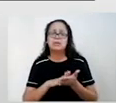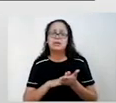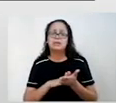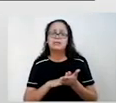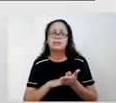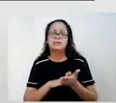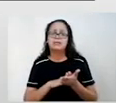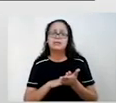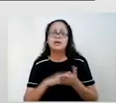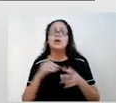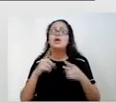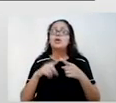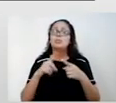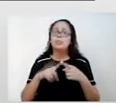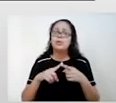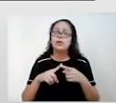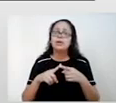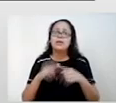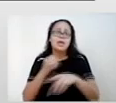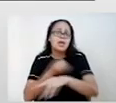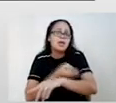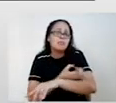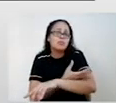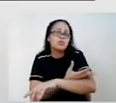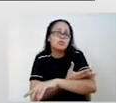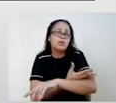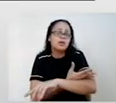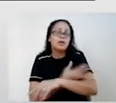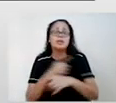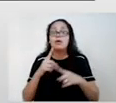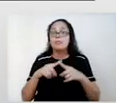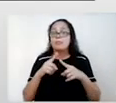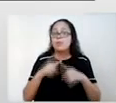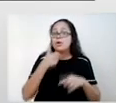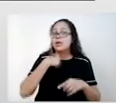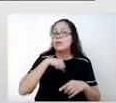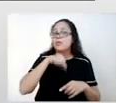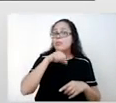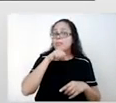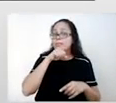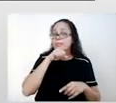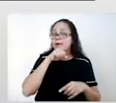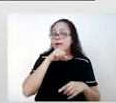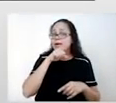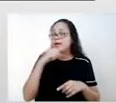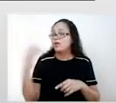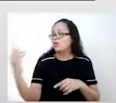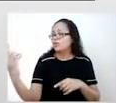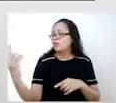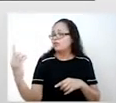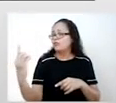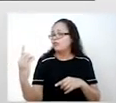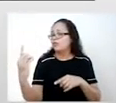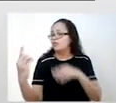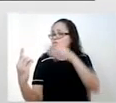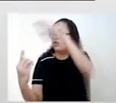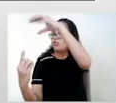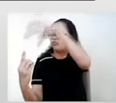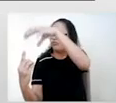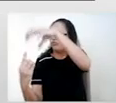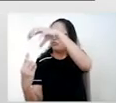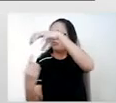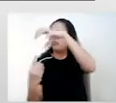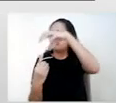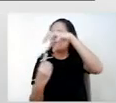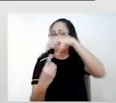emocionada? Porque, né, o pai da Luna Clara andava por aí com a chuva sempre chovendo na cabeça dele. Imagina se uma pessoa andando por aí com